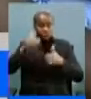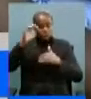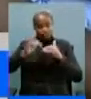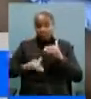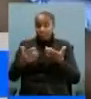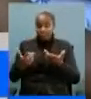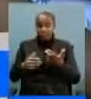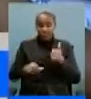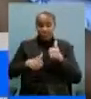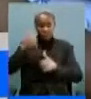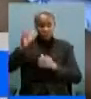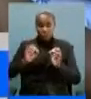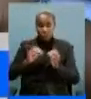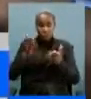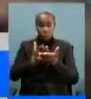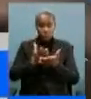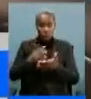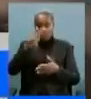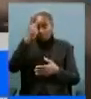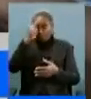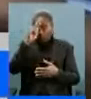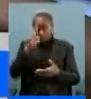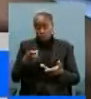escolar, reforço